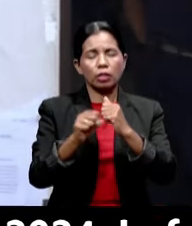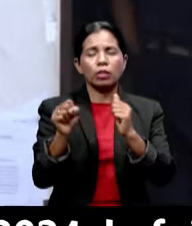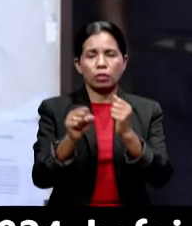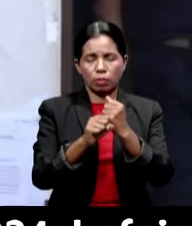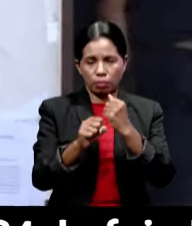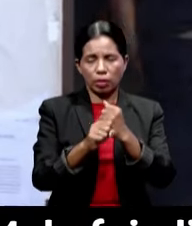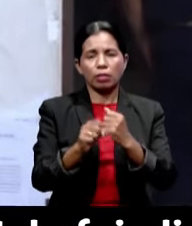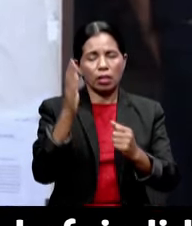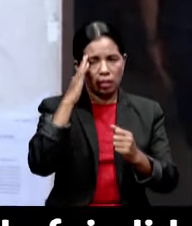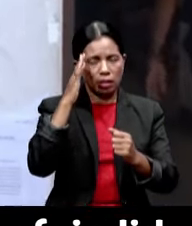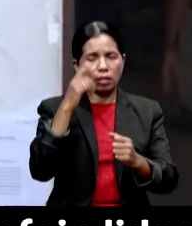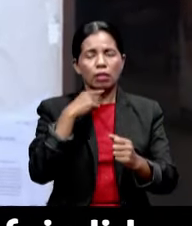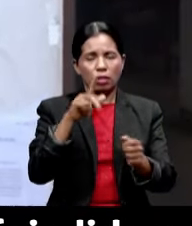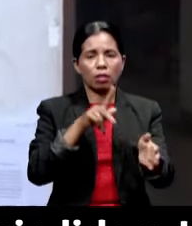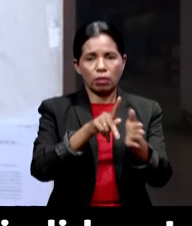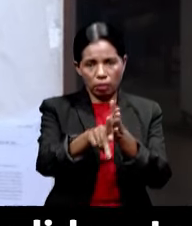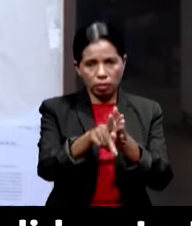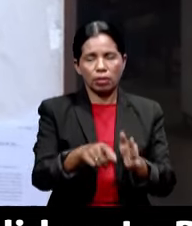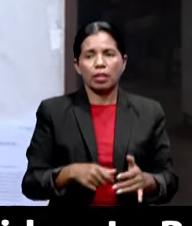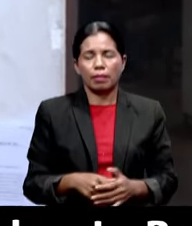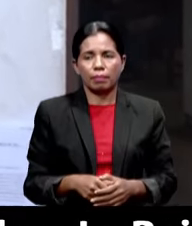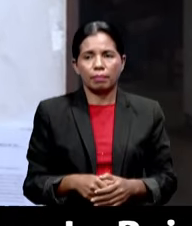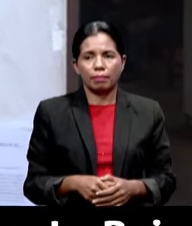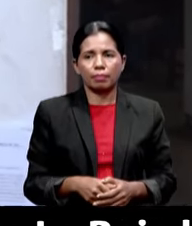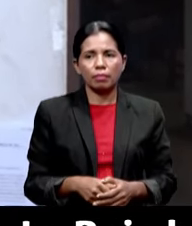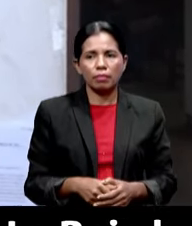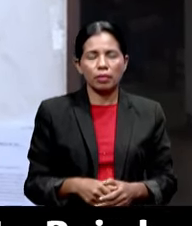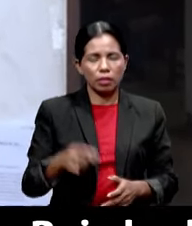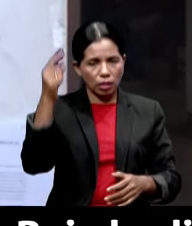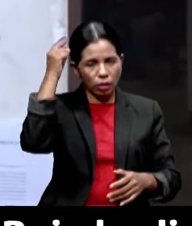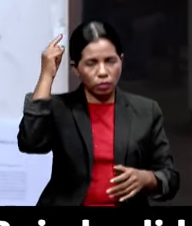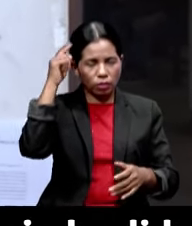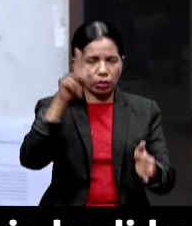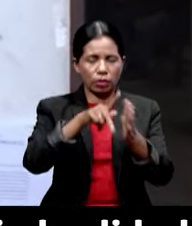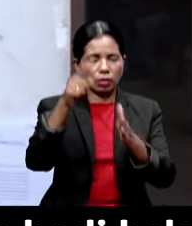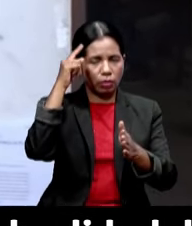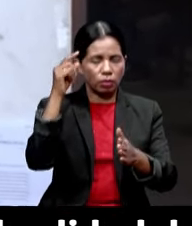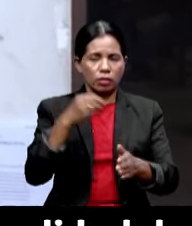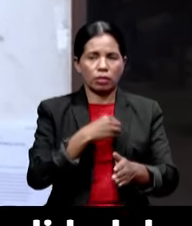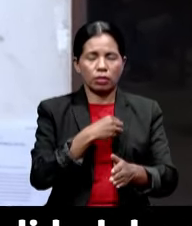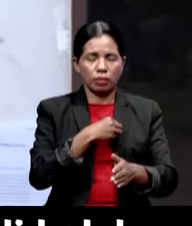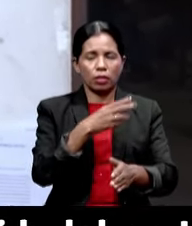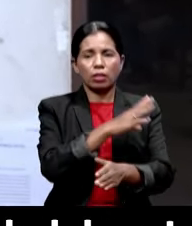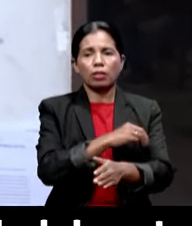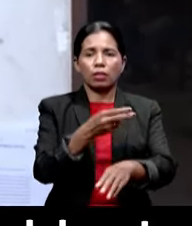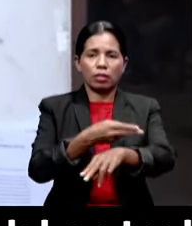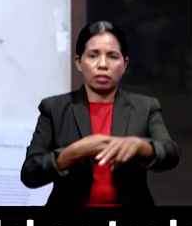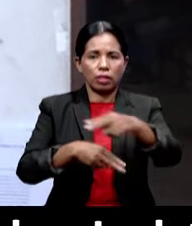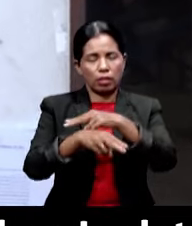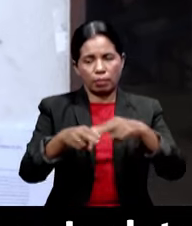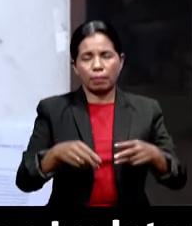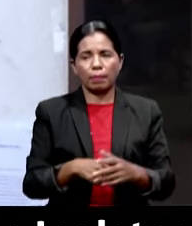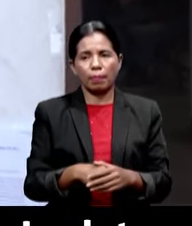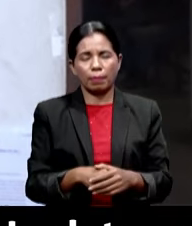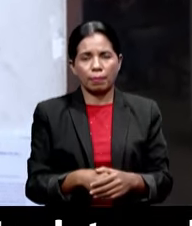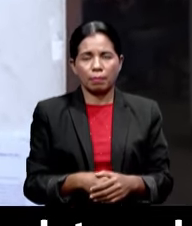halo duni, ne sona duni vitima. E a parte ulun ia hirus matan ho liman dene maka